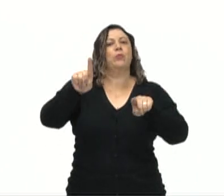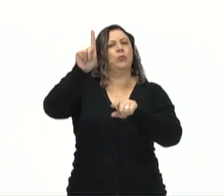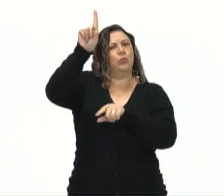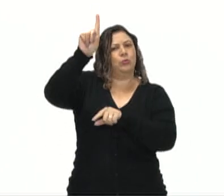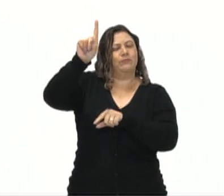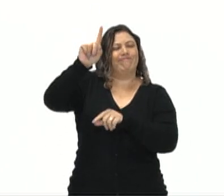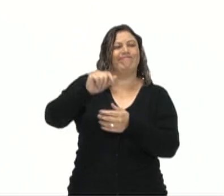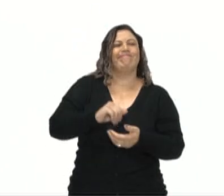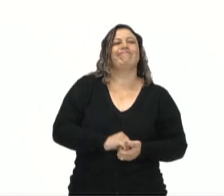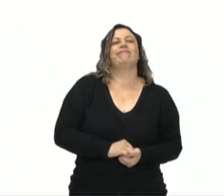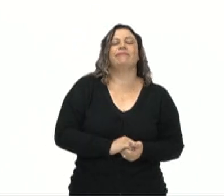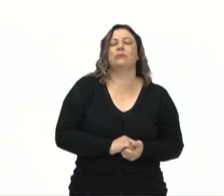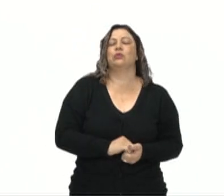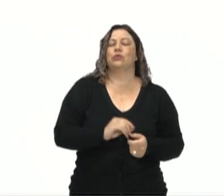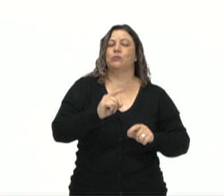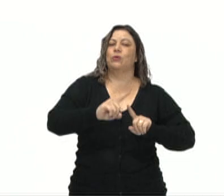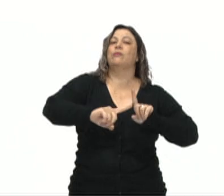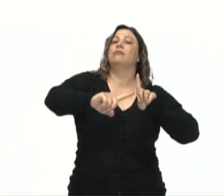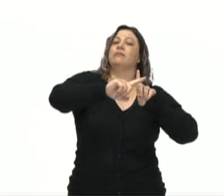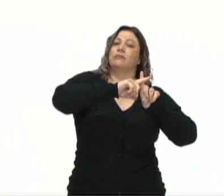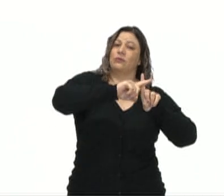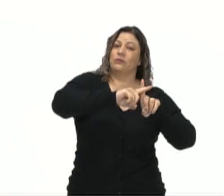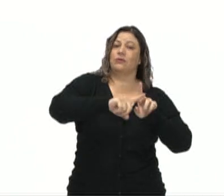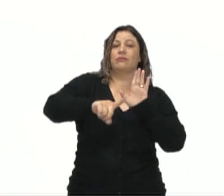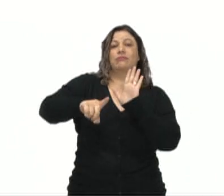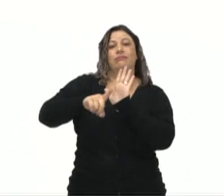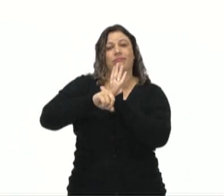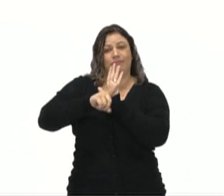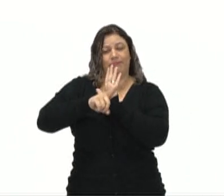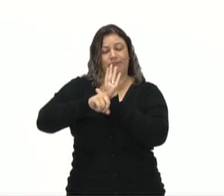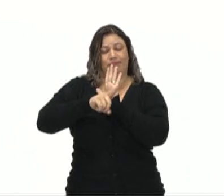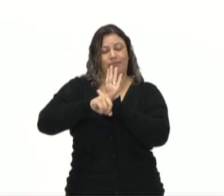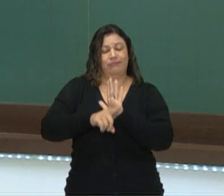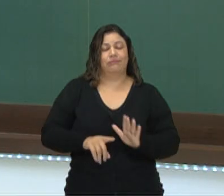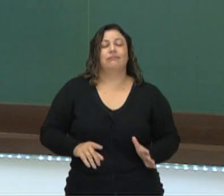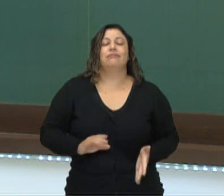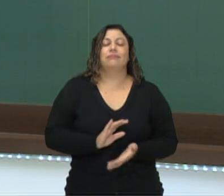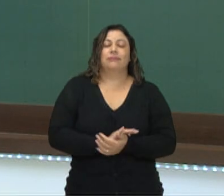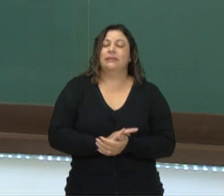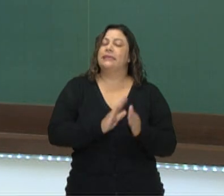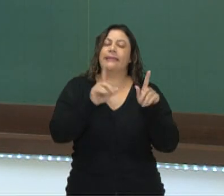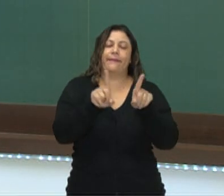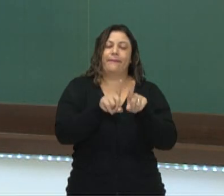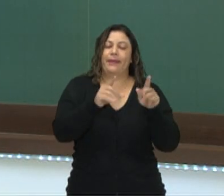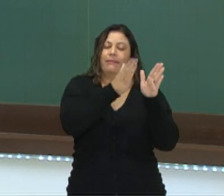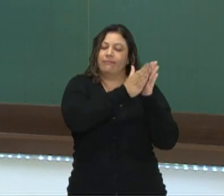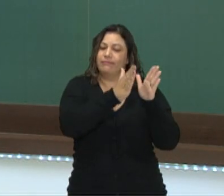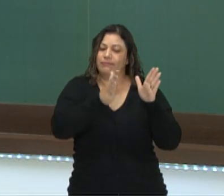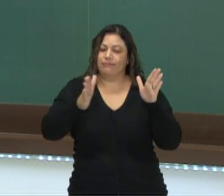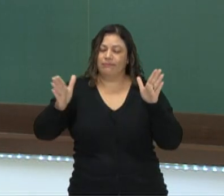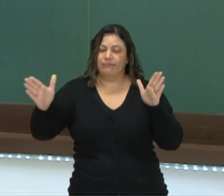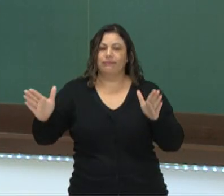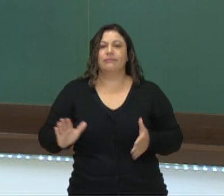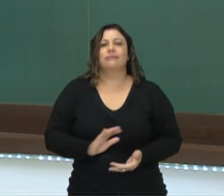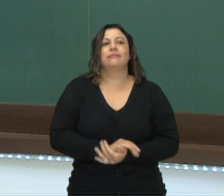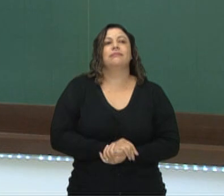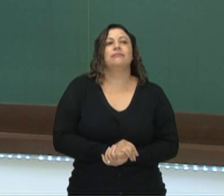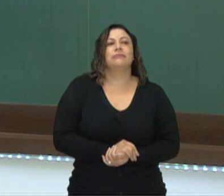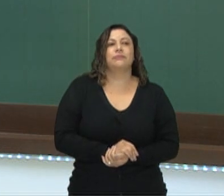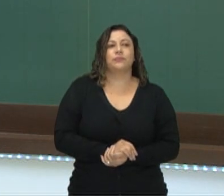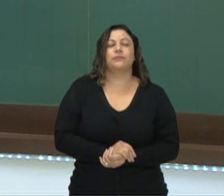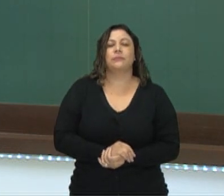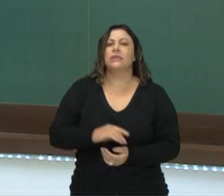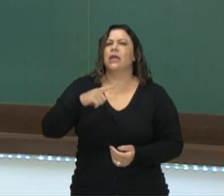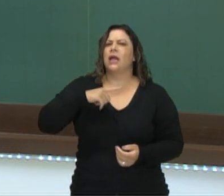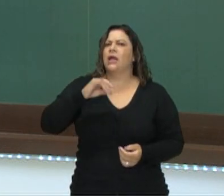hora de resolver uma expressão, eu vou resolver as adições e as subtrações, tá? Na ordem que elas aparecem também. Então eu tenho